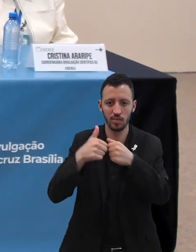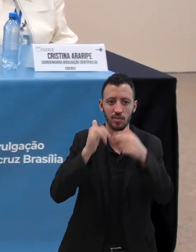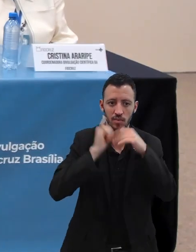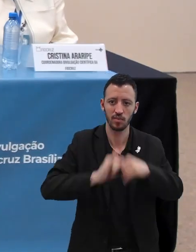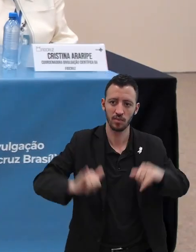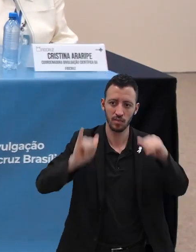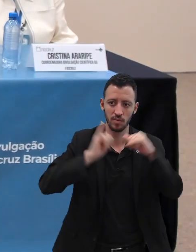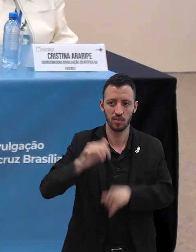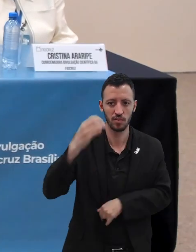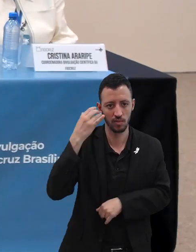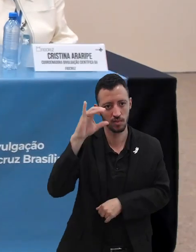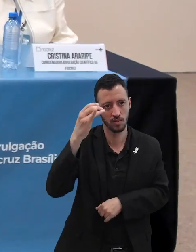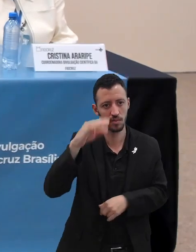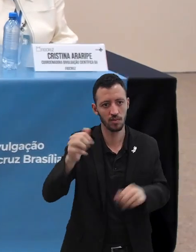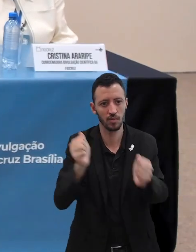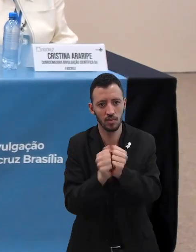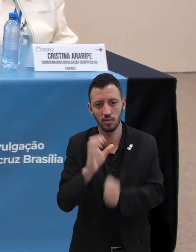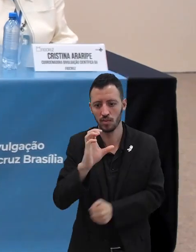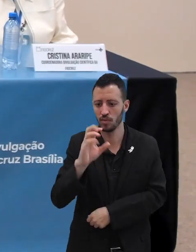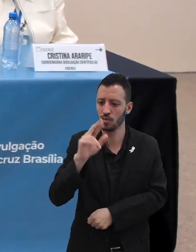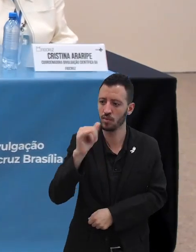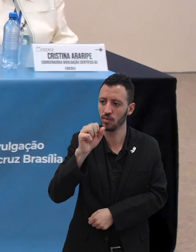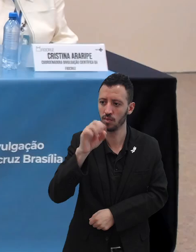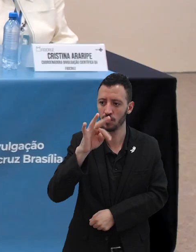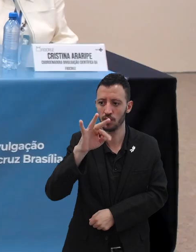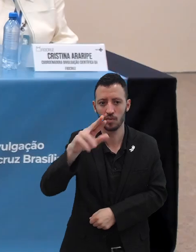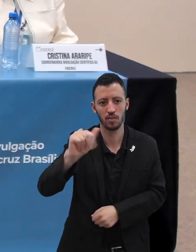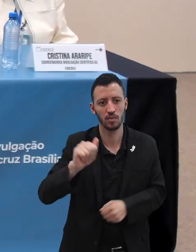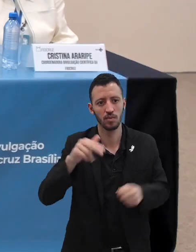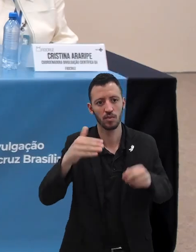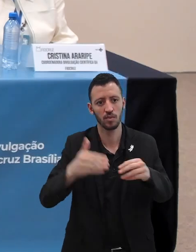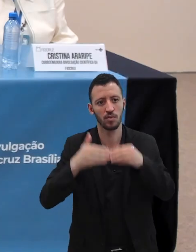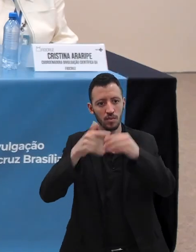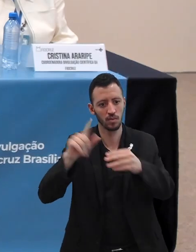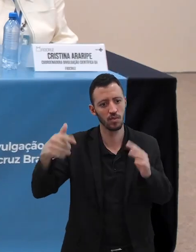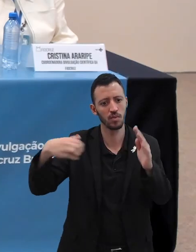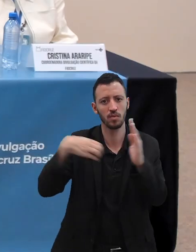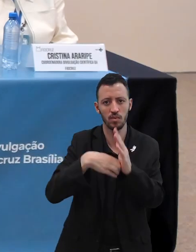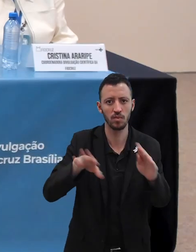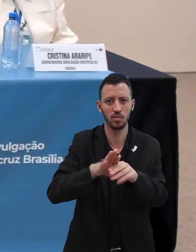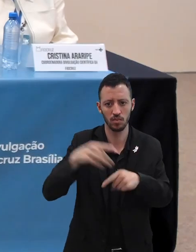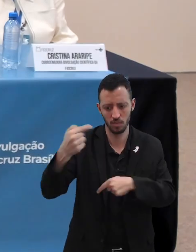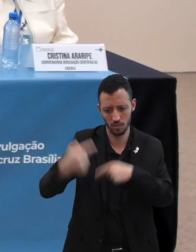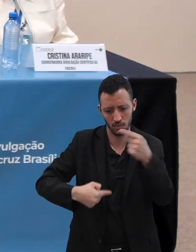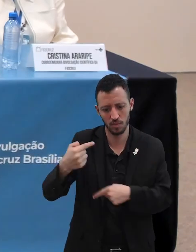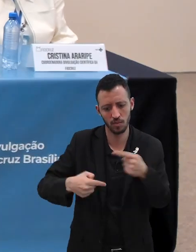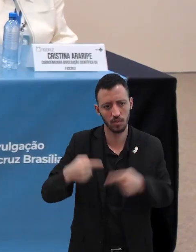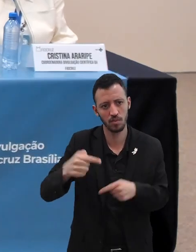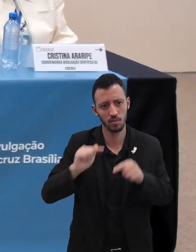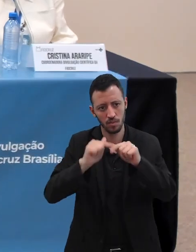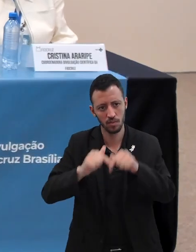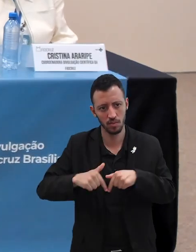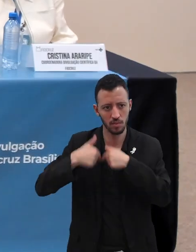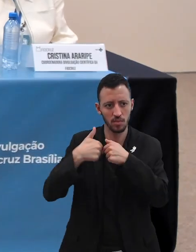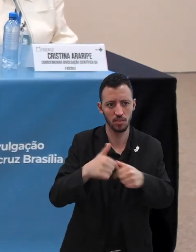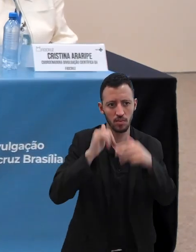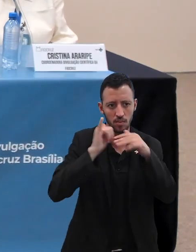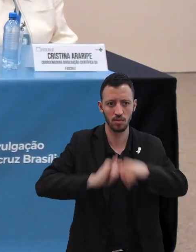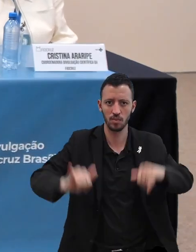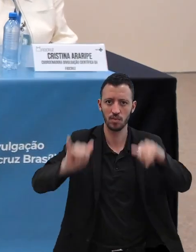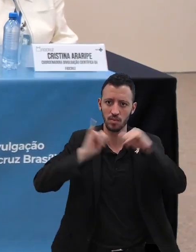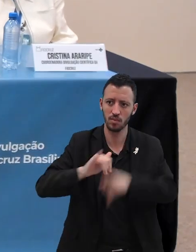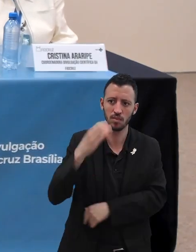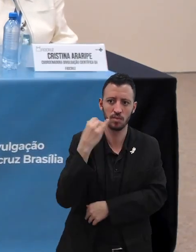divulgação científica, é sempre Cristina à frente, é para ir para o Congresso Nacional debater e militar pela